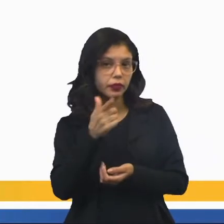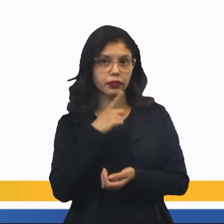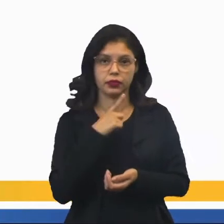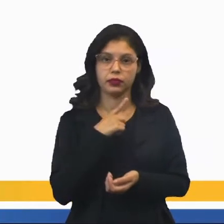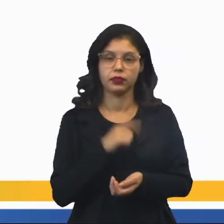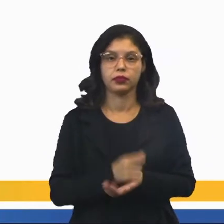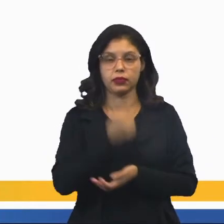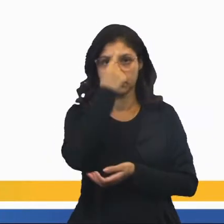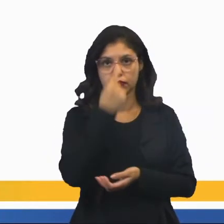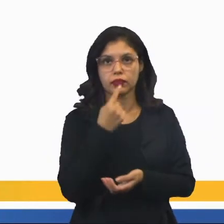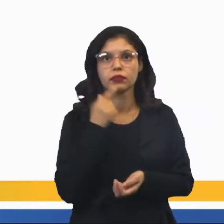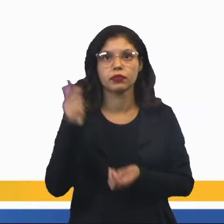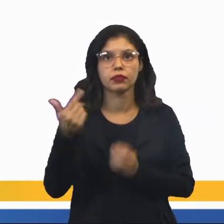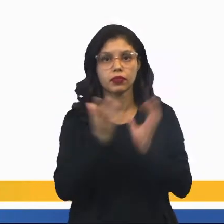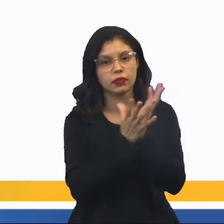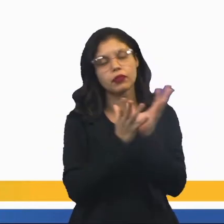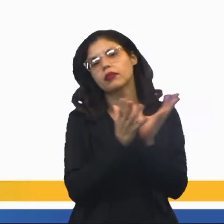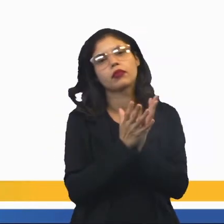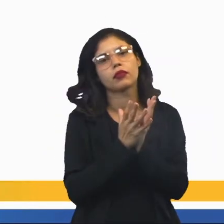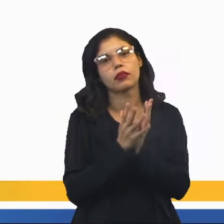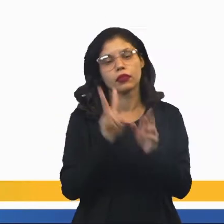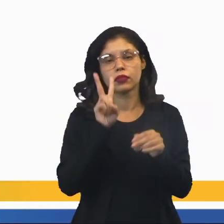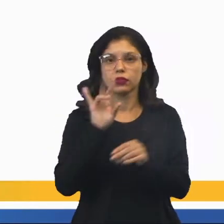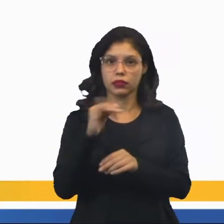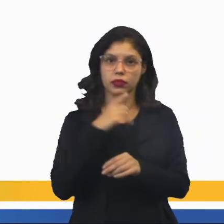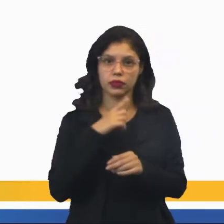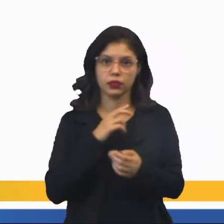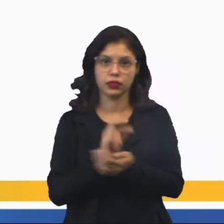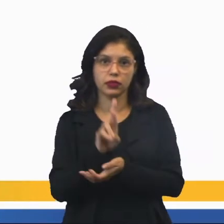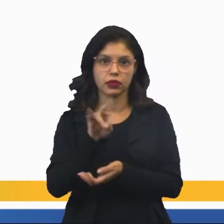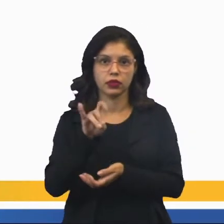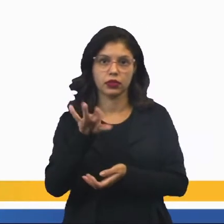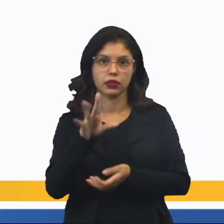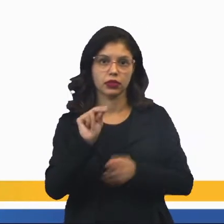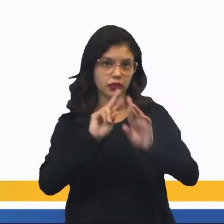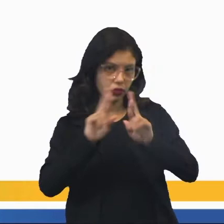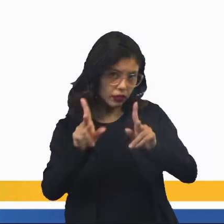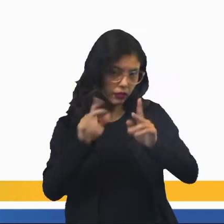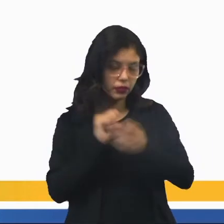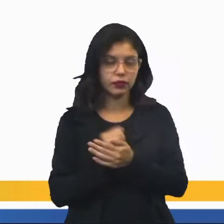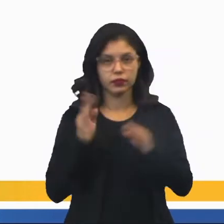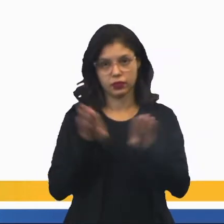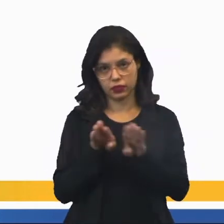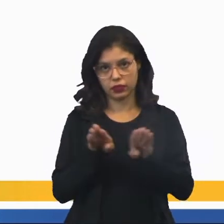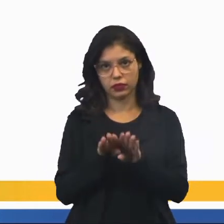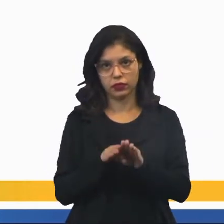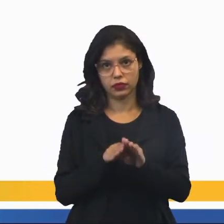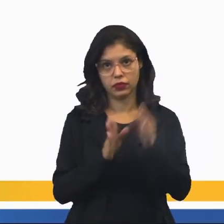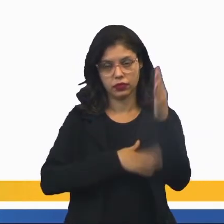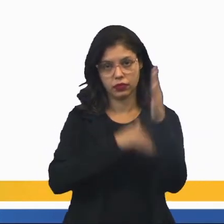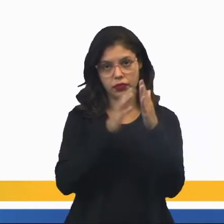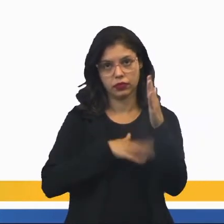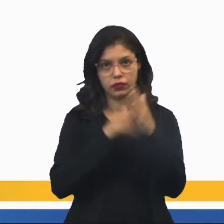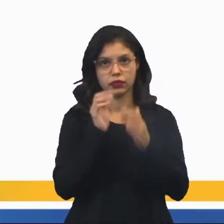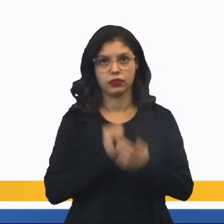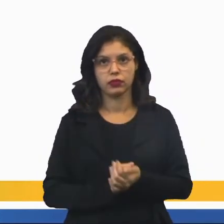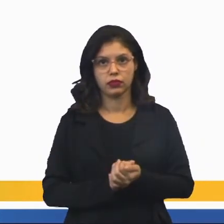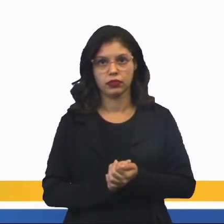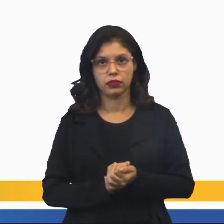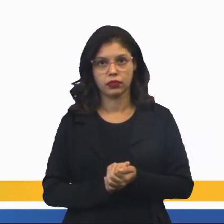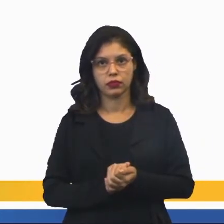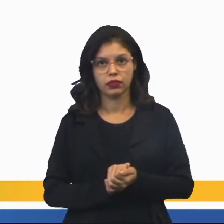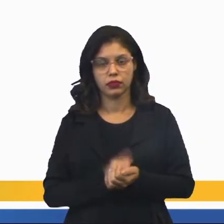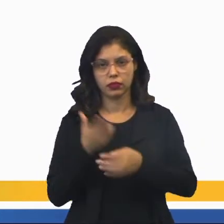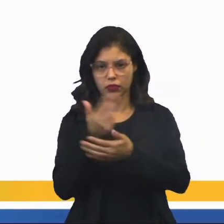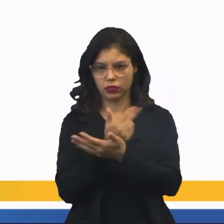temos outro grupo que agora estão executando um ritual diferente, também com pinturas, mas agora já com